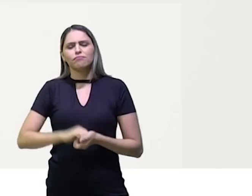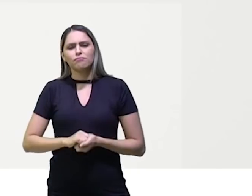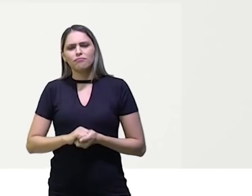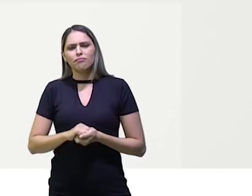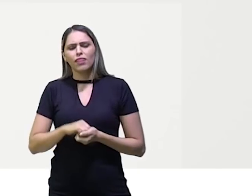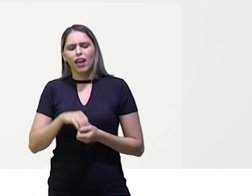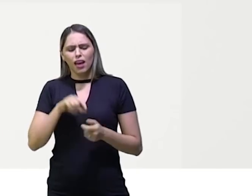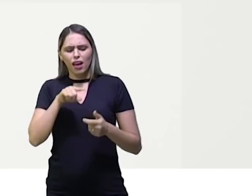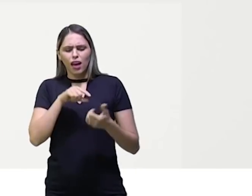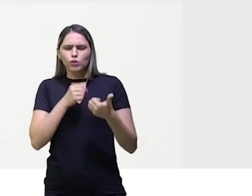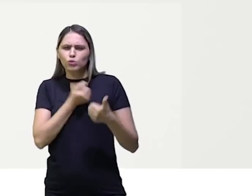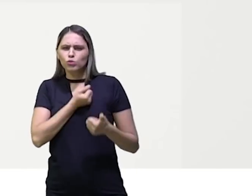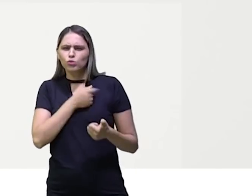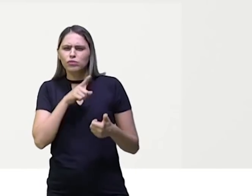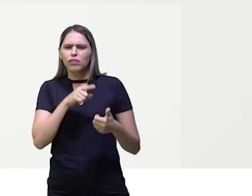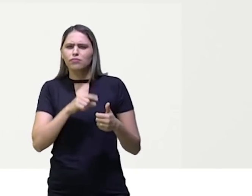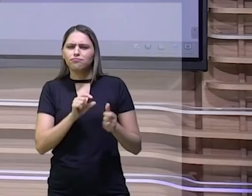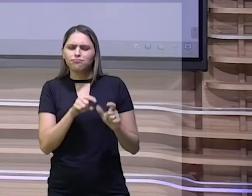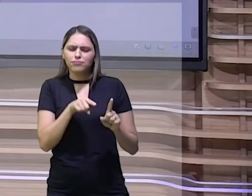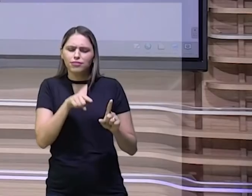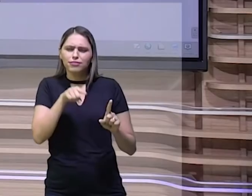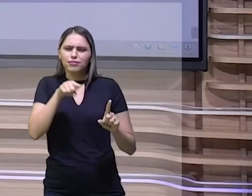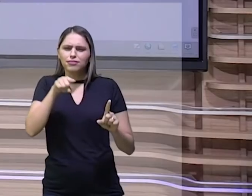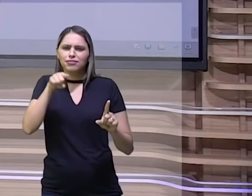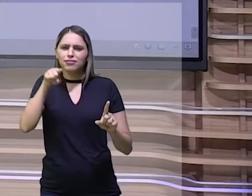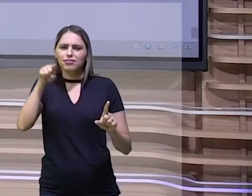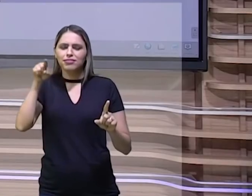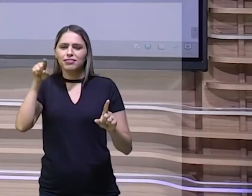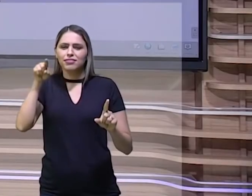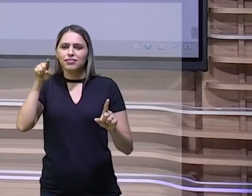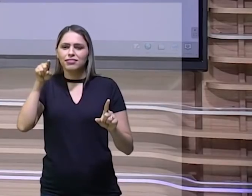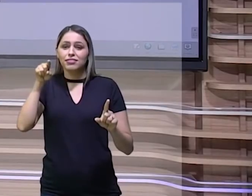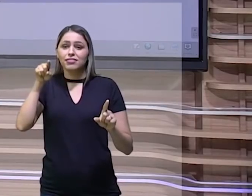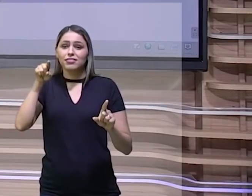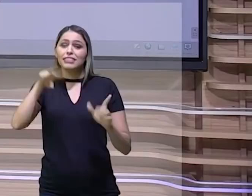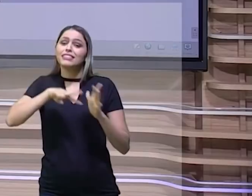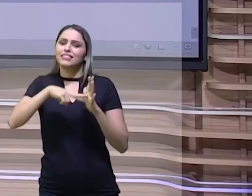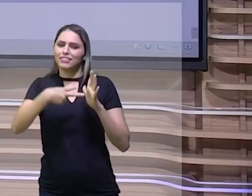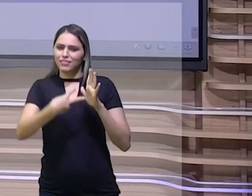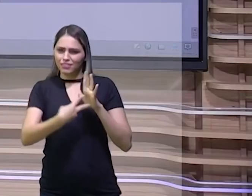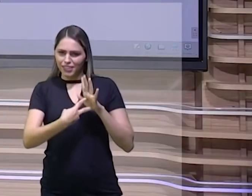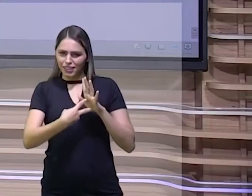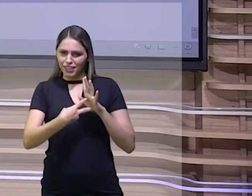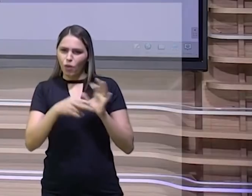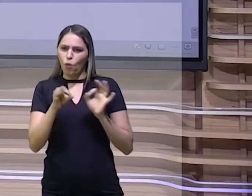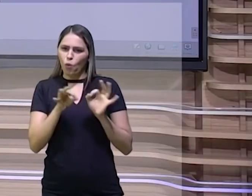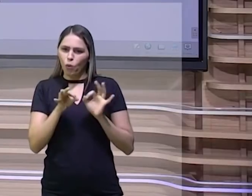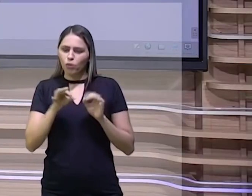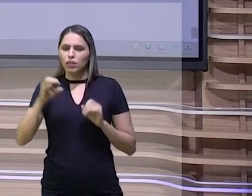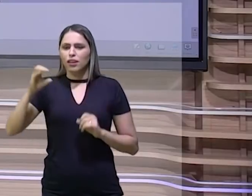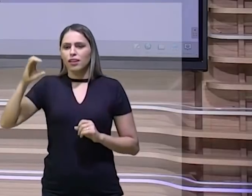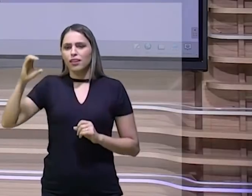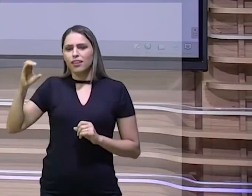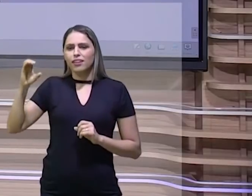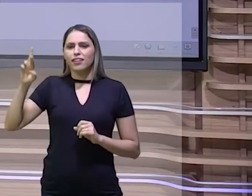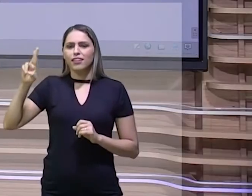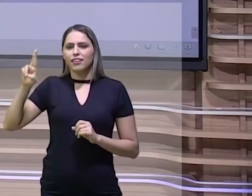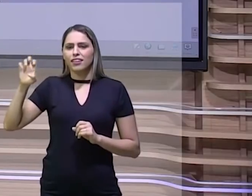Esse numeral vai aumentando, aumentando, então nós consideramos, nós chamamos ele de ordem